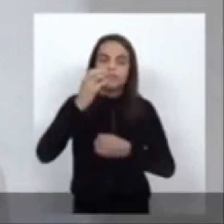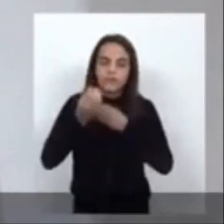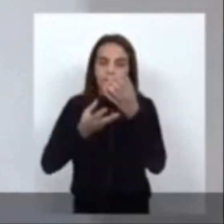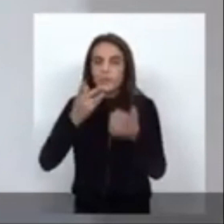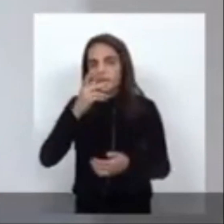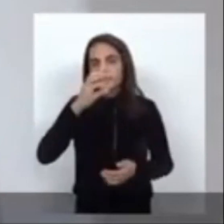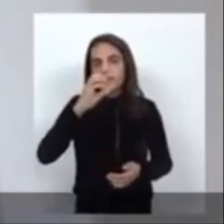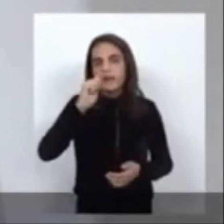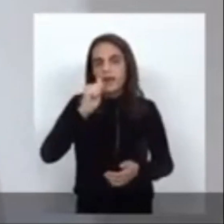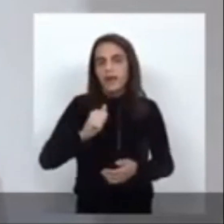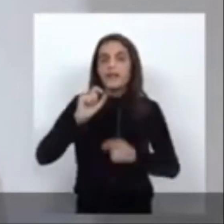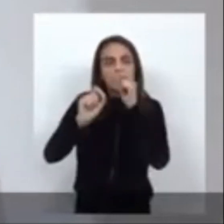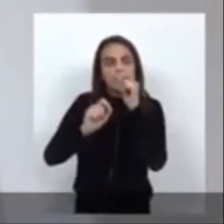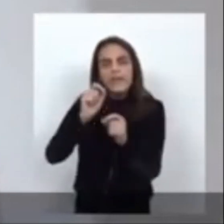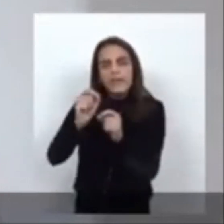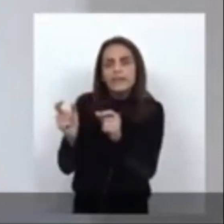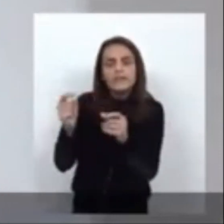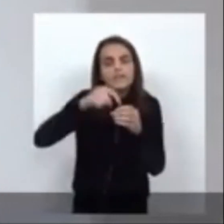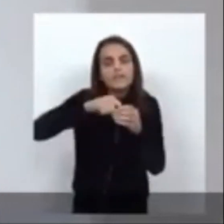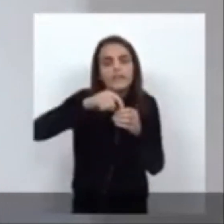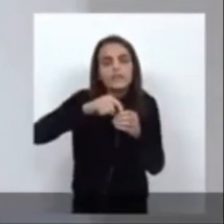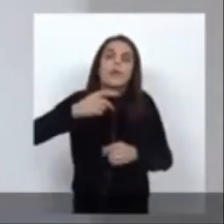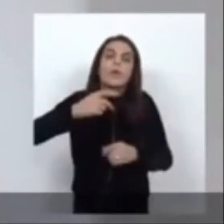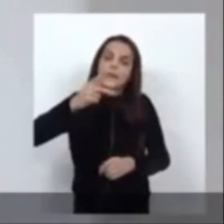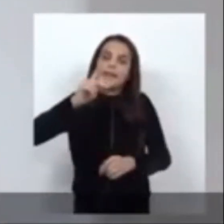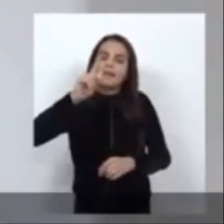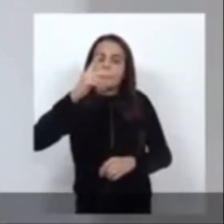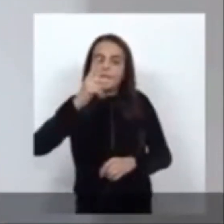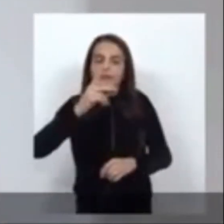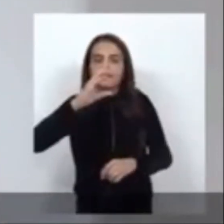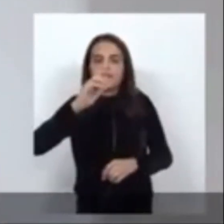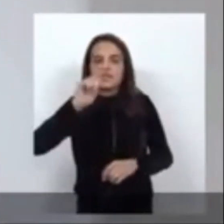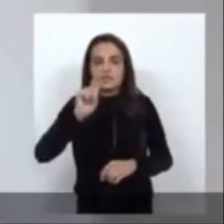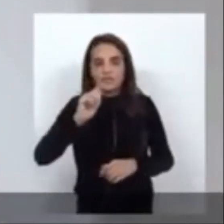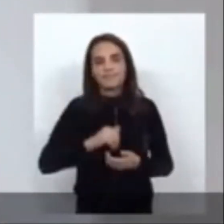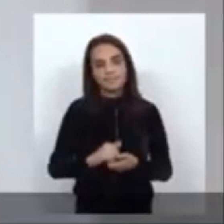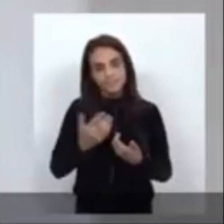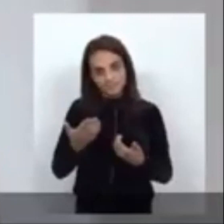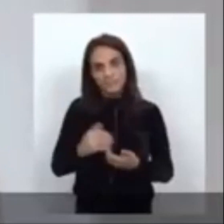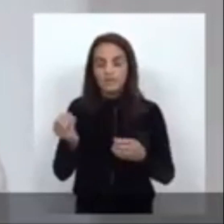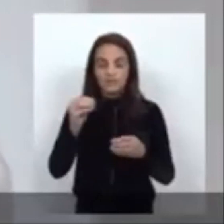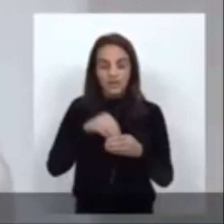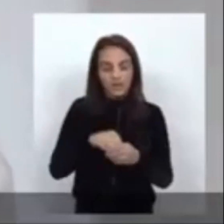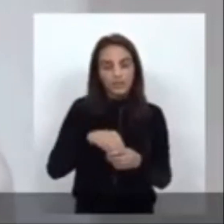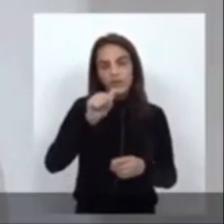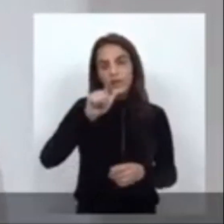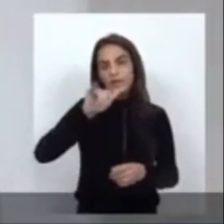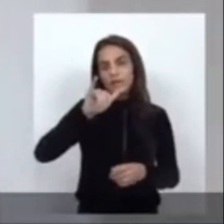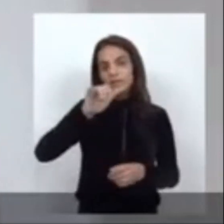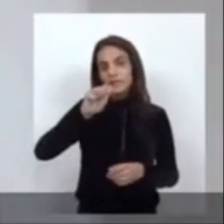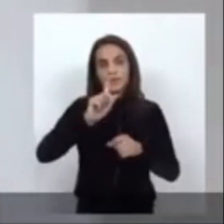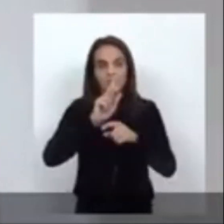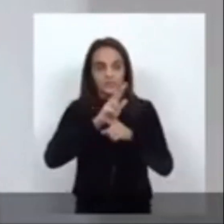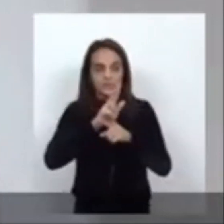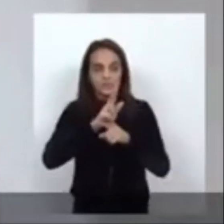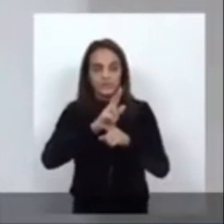estará lá? O PCG e o diretor. Por quê? São aqueles dentro do alinhamento, né? O alinhamento direto. Seus gestores